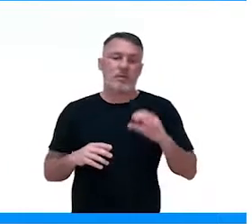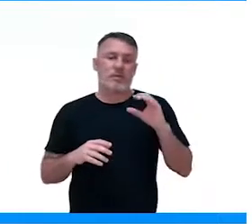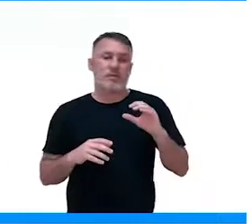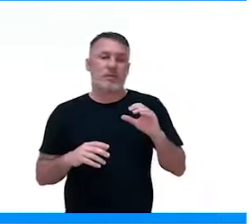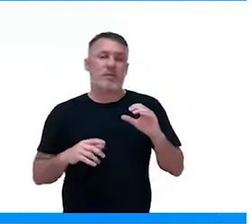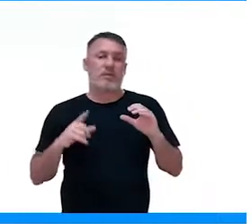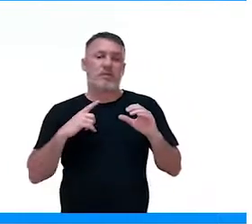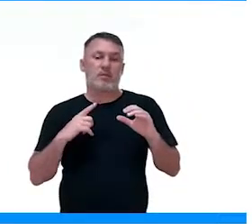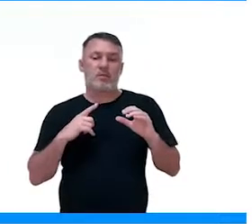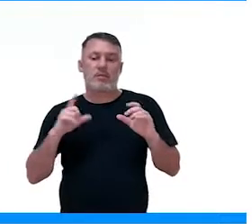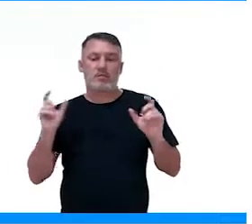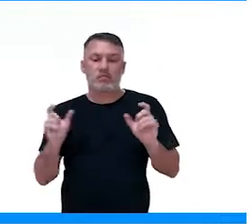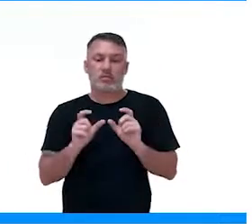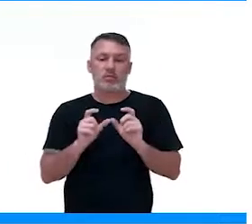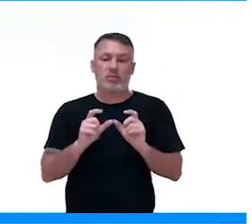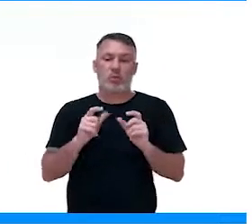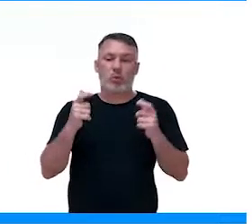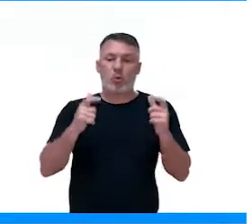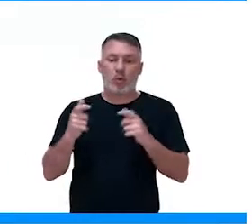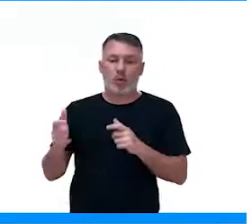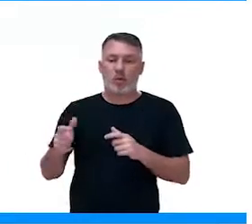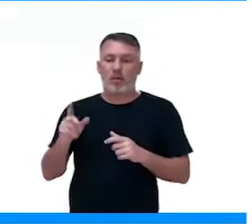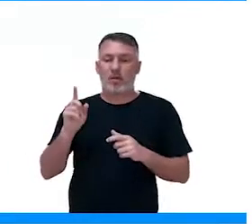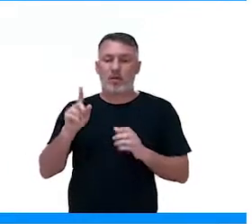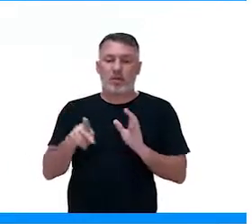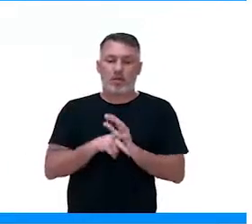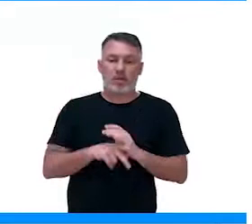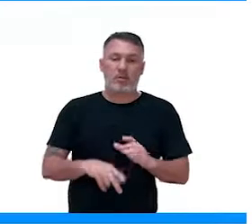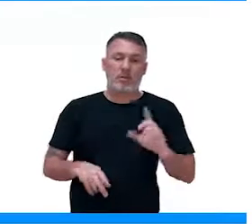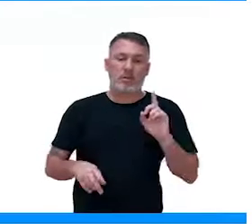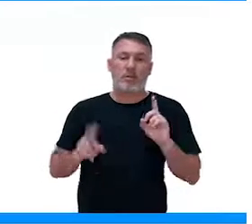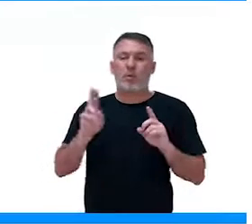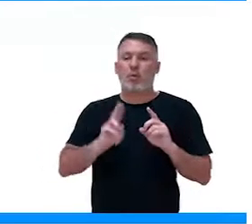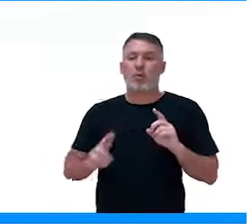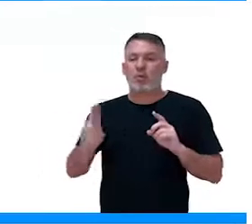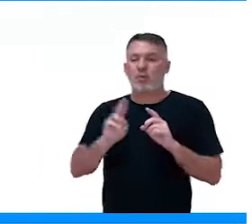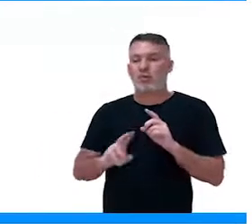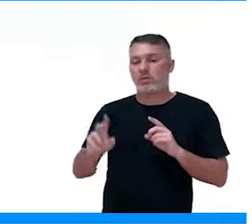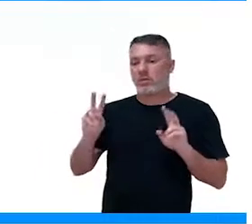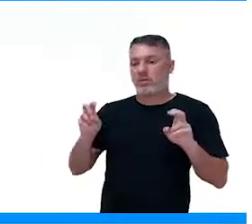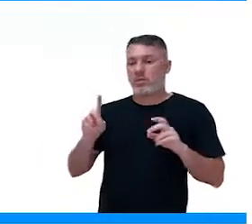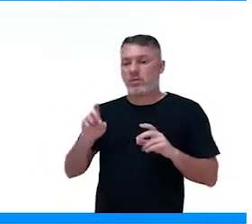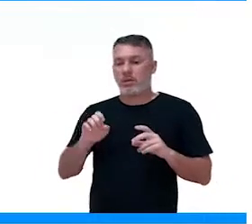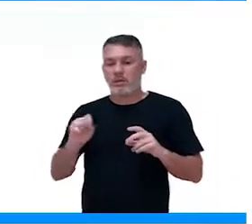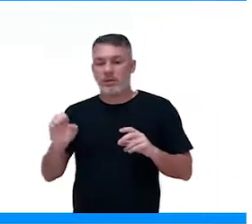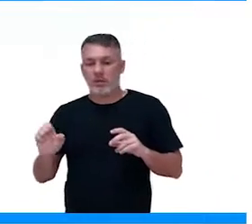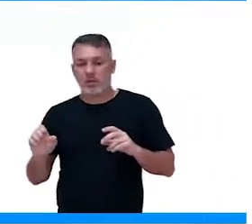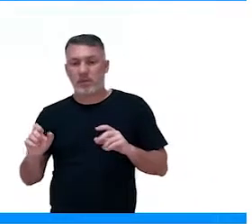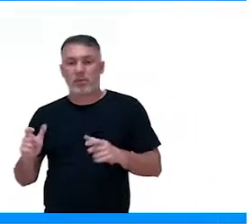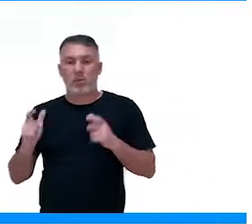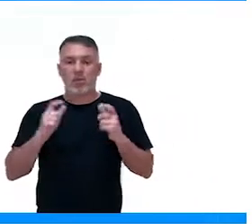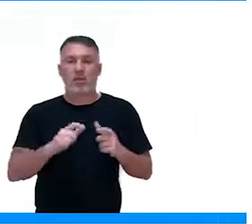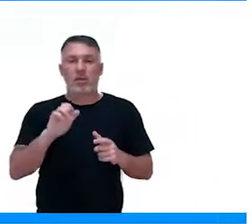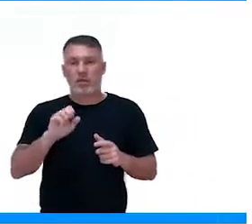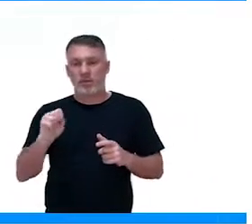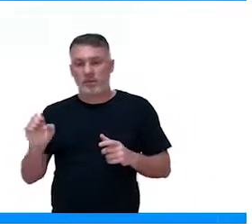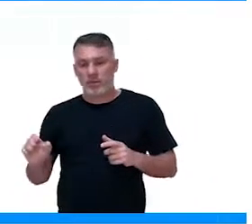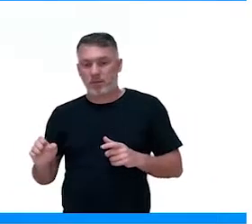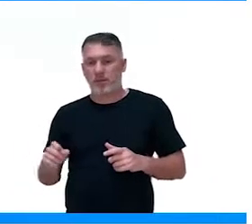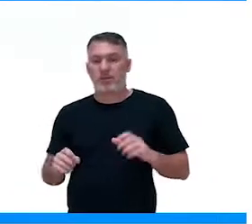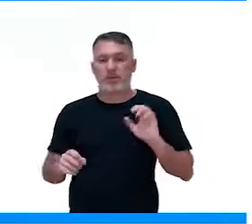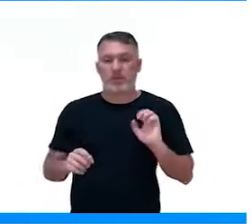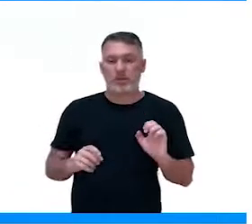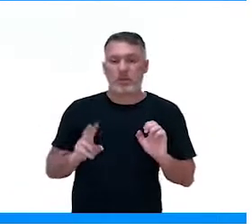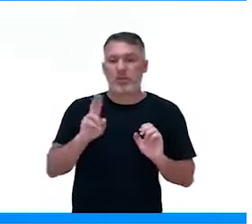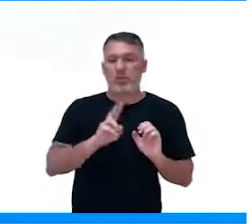da redução tá em lugar da forma verbal está. D. O uso da contração desse em lugar da